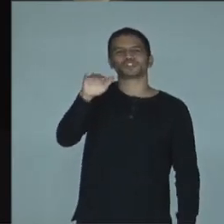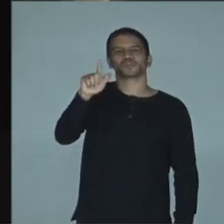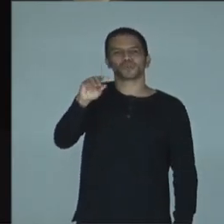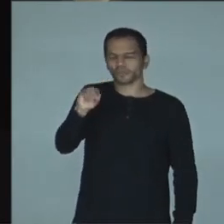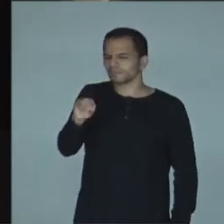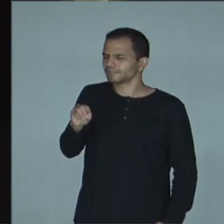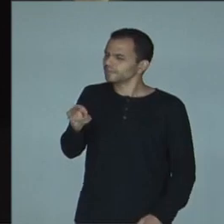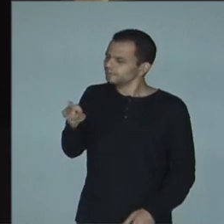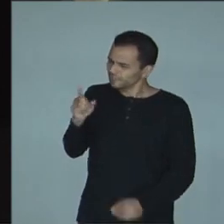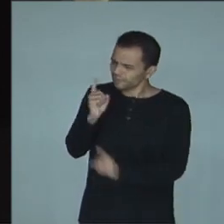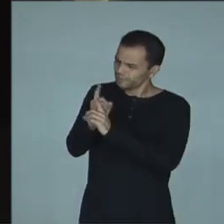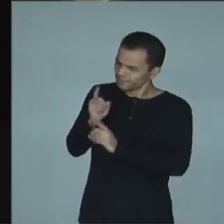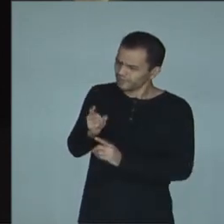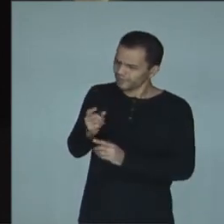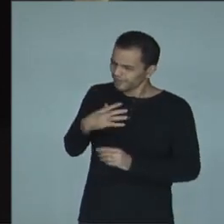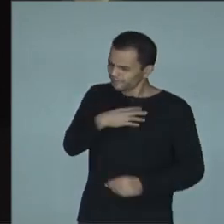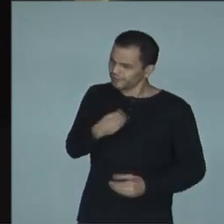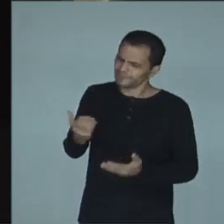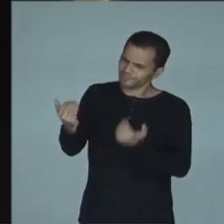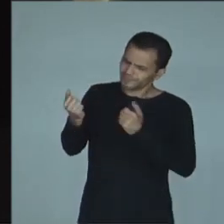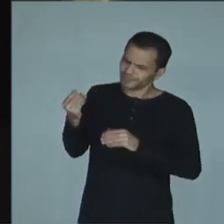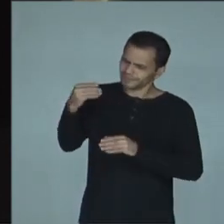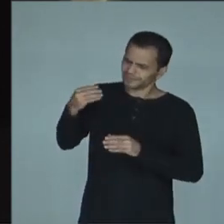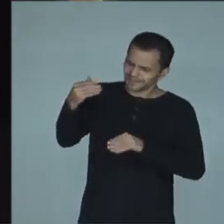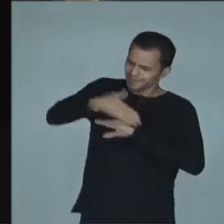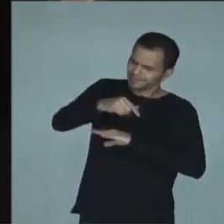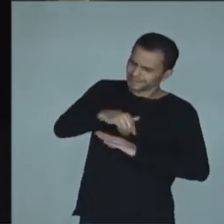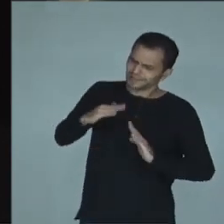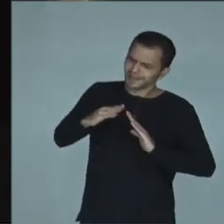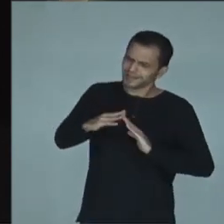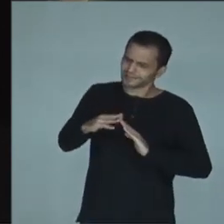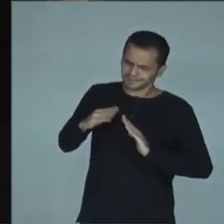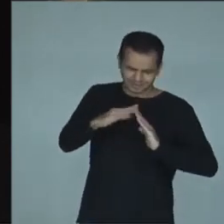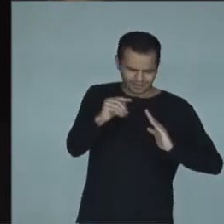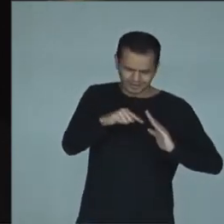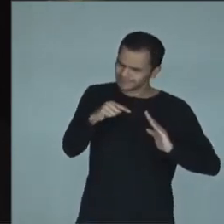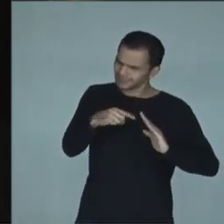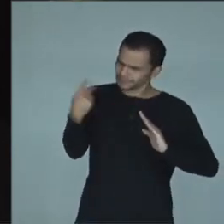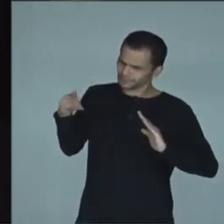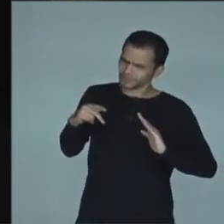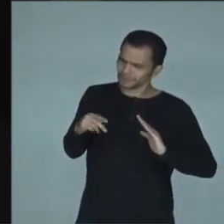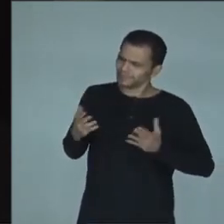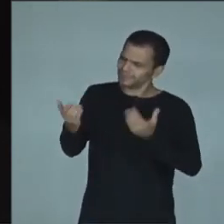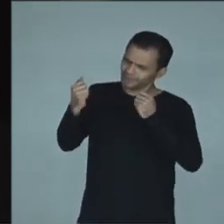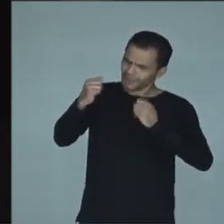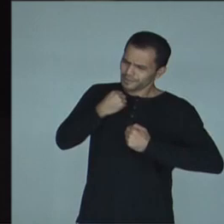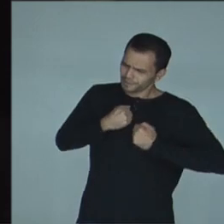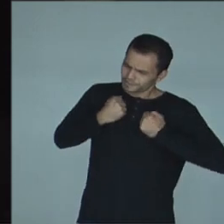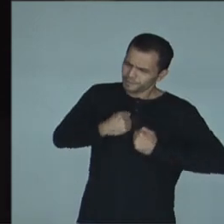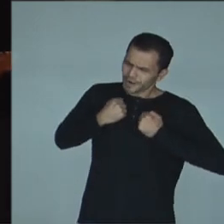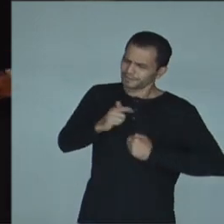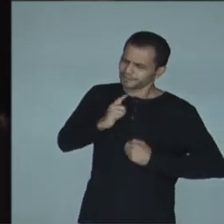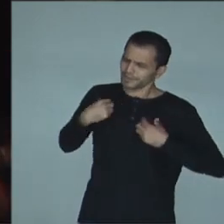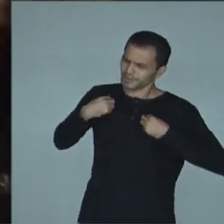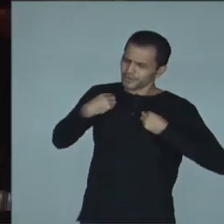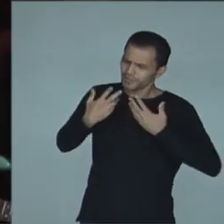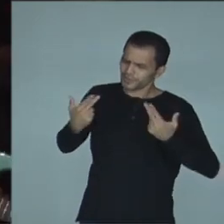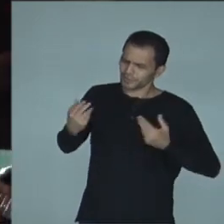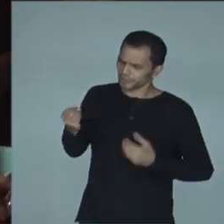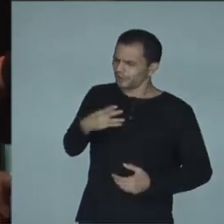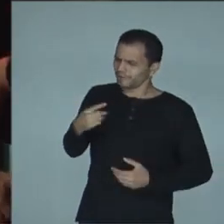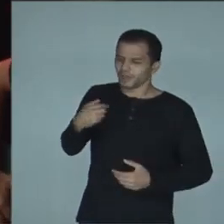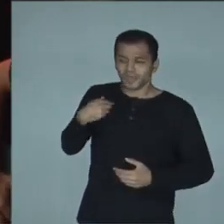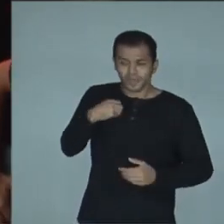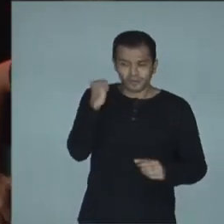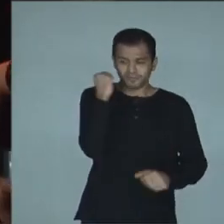vem para casa aqui a tua aqui tua casa toma um banho tem uma roupa nova para você eu vou matar um